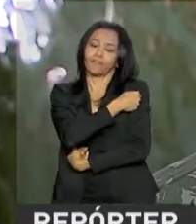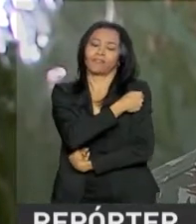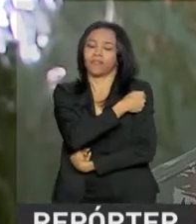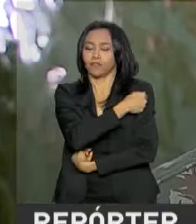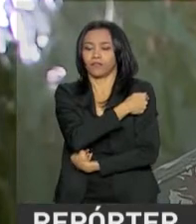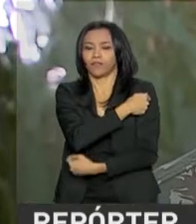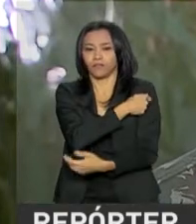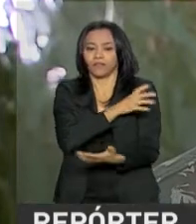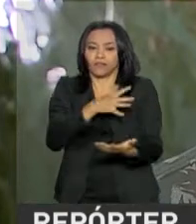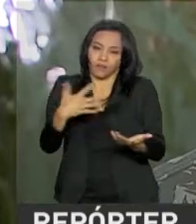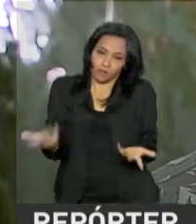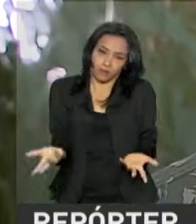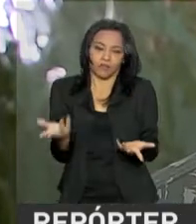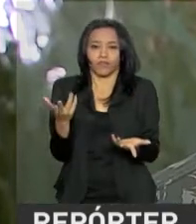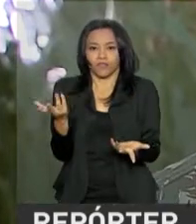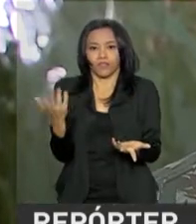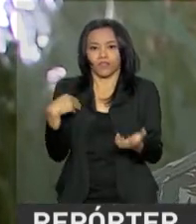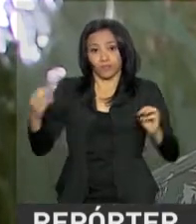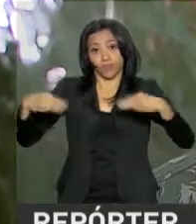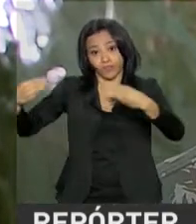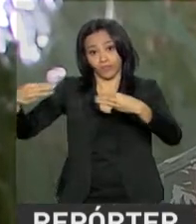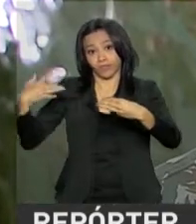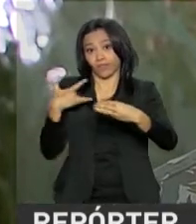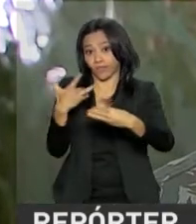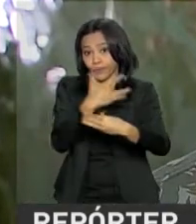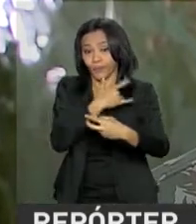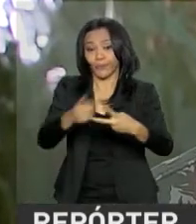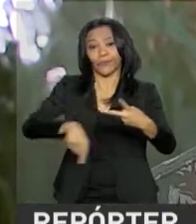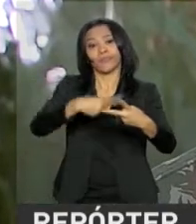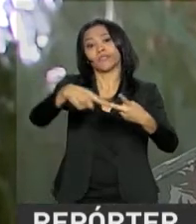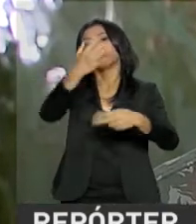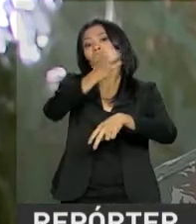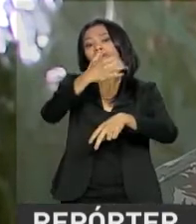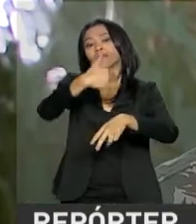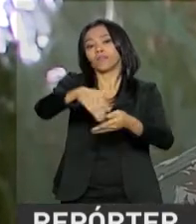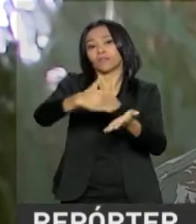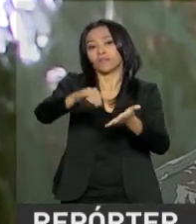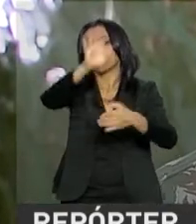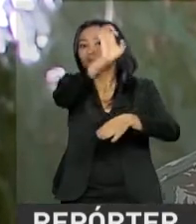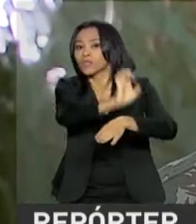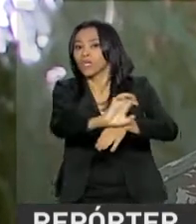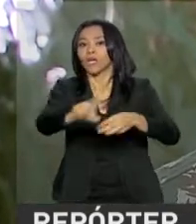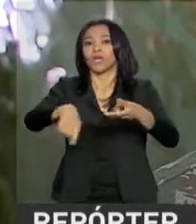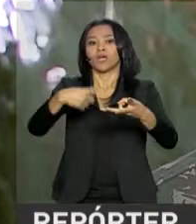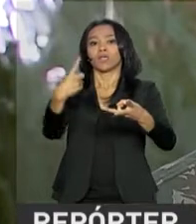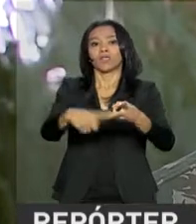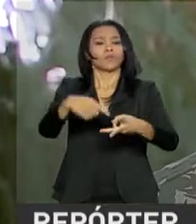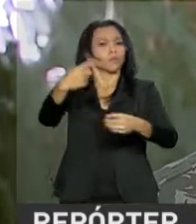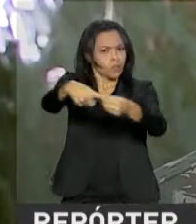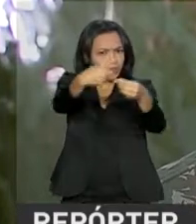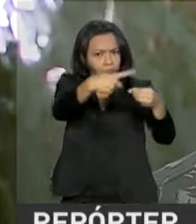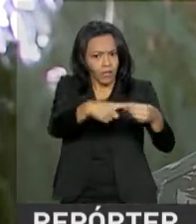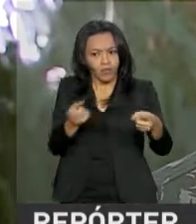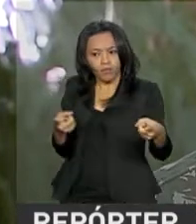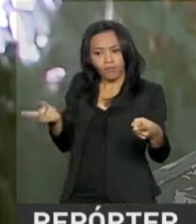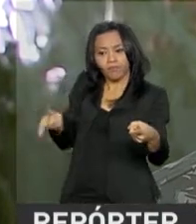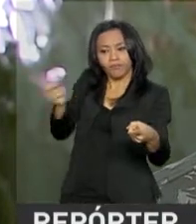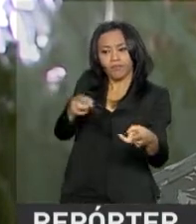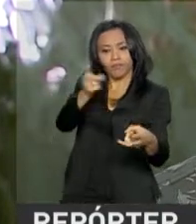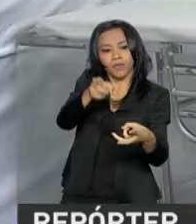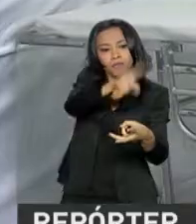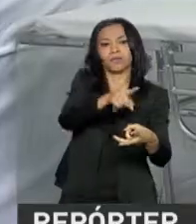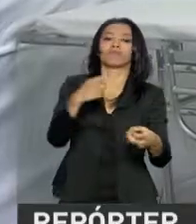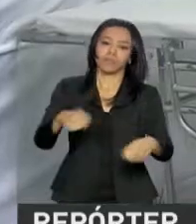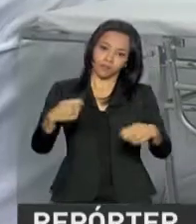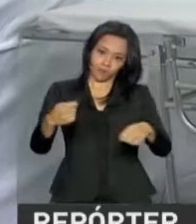níveis quer seja o nível do ministério da saúde secretaria estadual de saúde ou mesmo das secretarias municipais essas ações elas